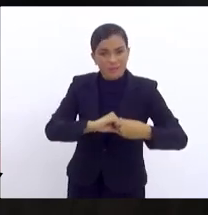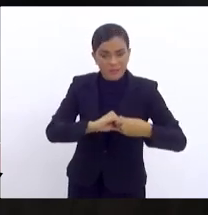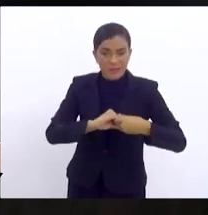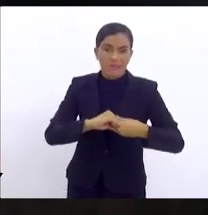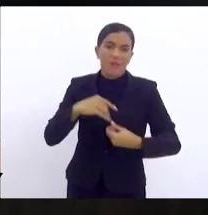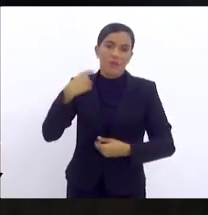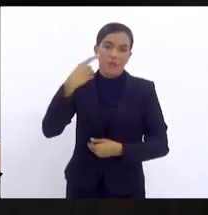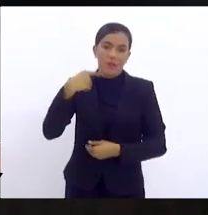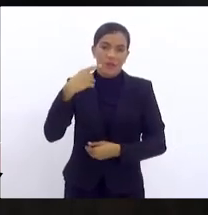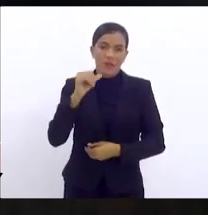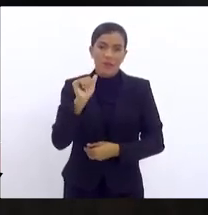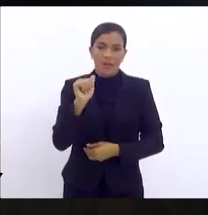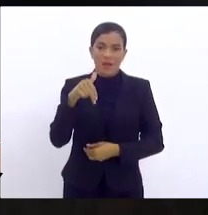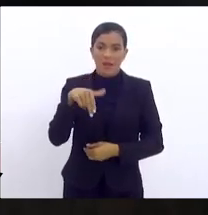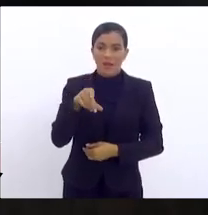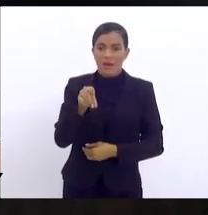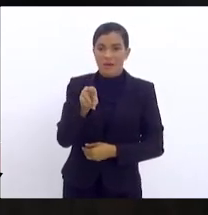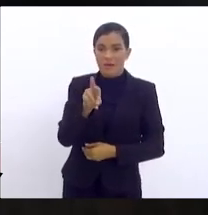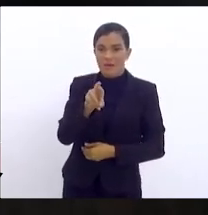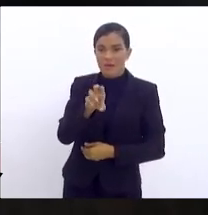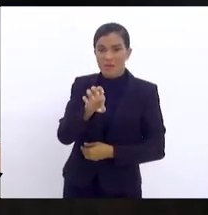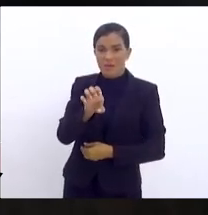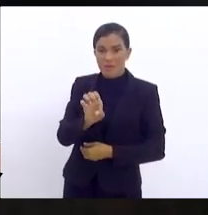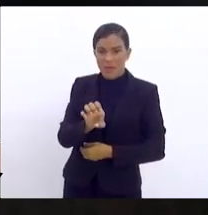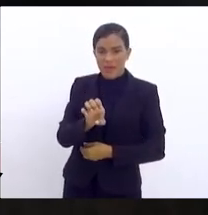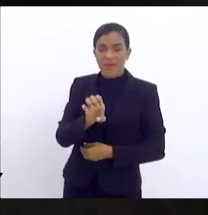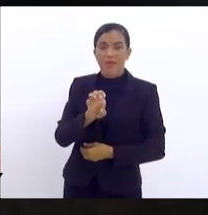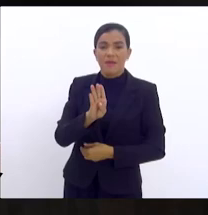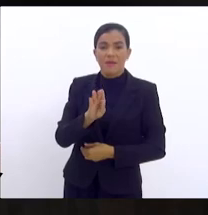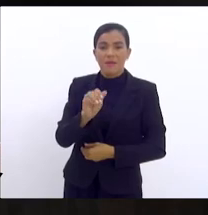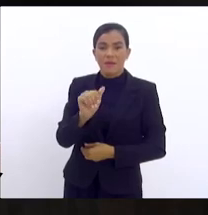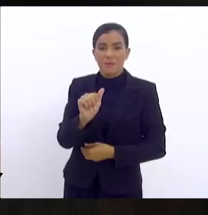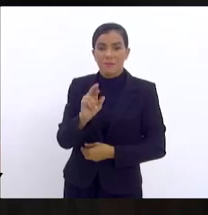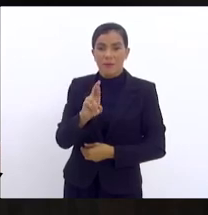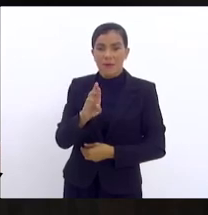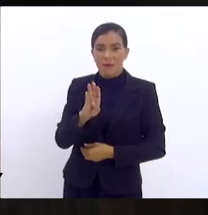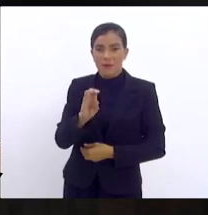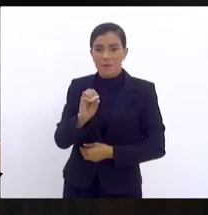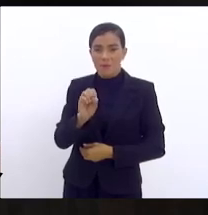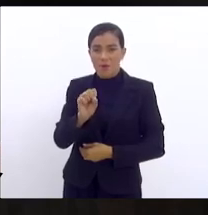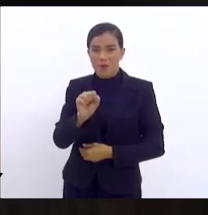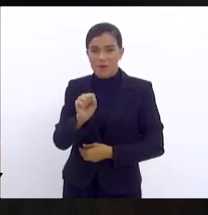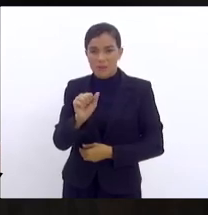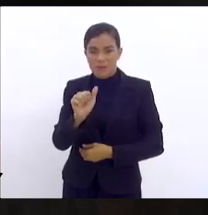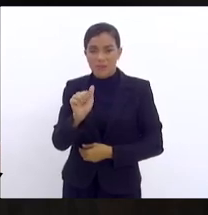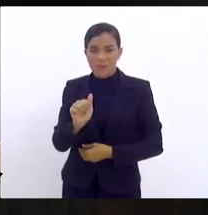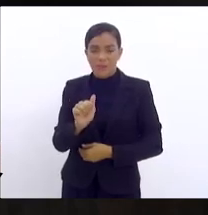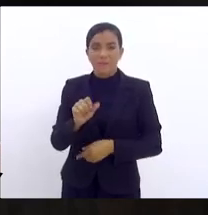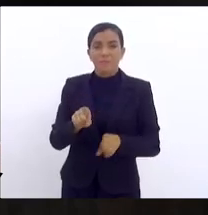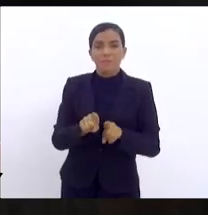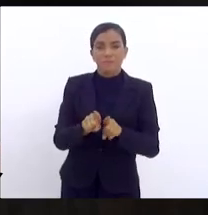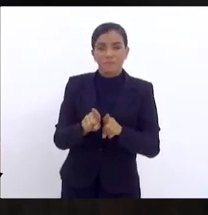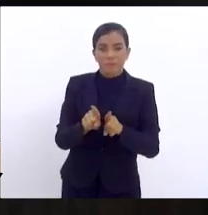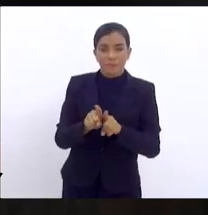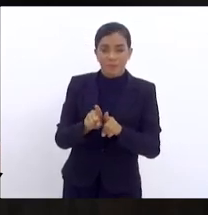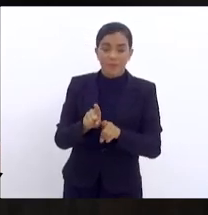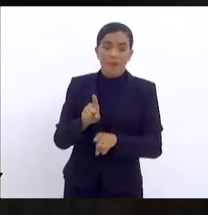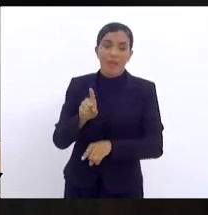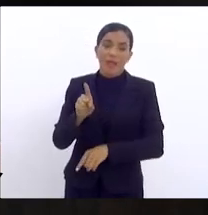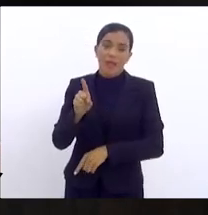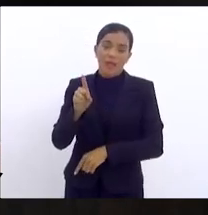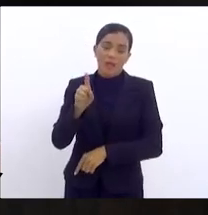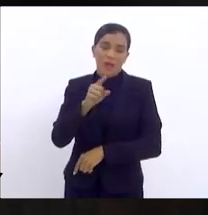André Barbosa Morais 59 DP a doutora Tenente Coronel